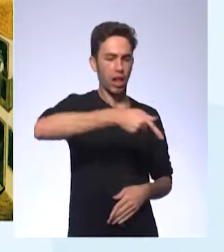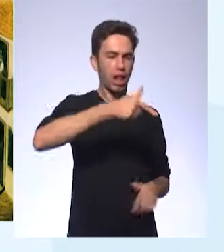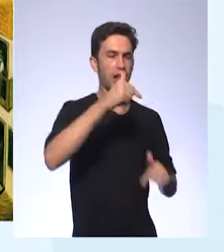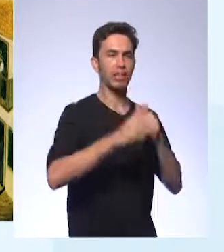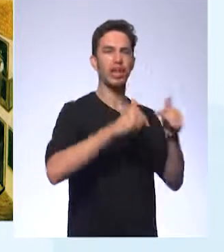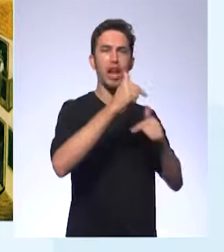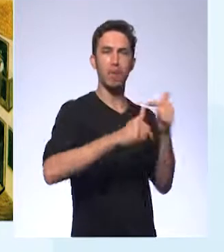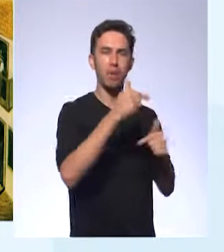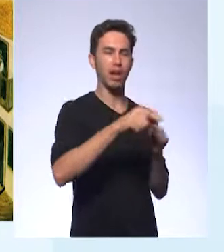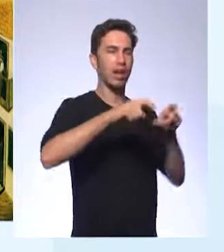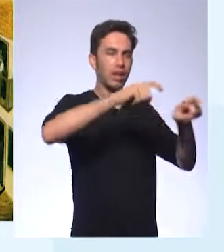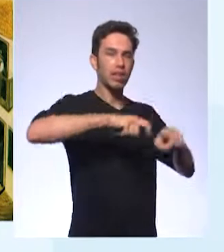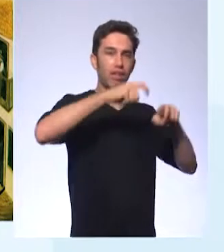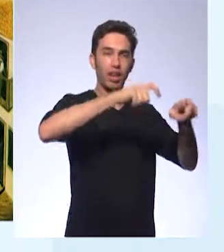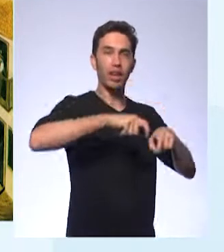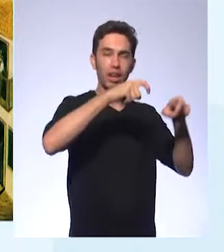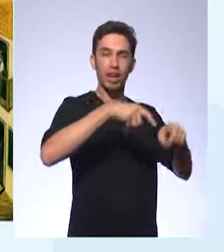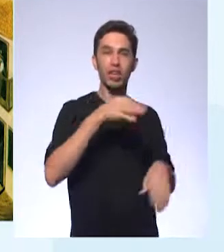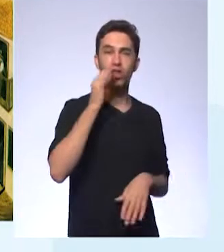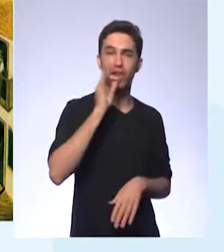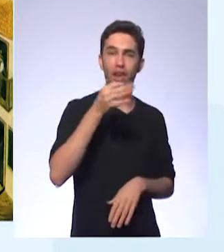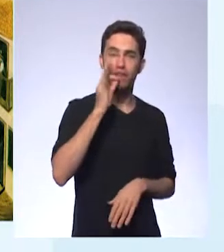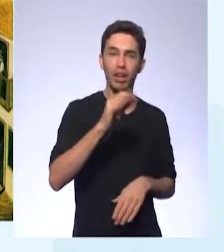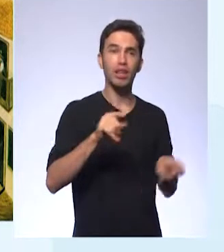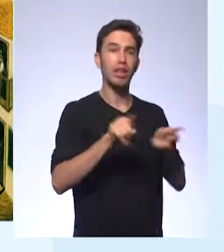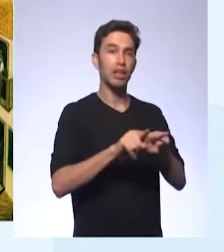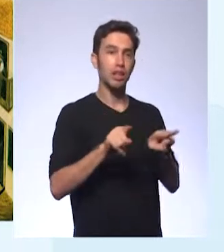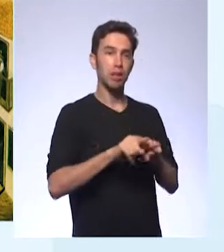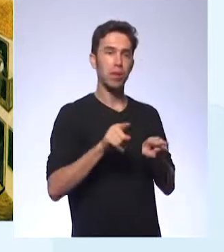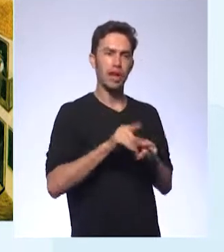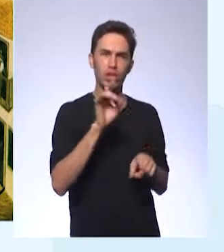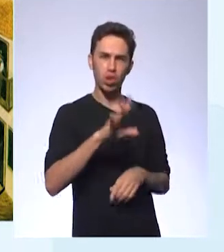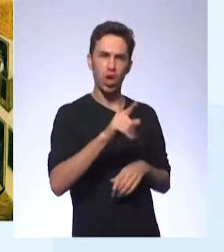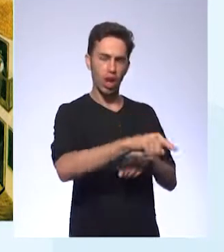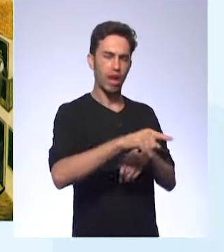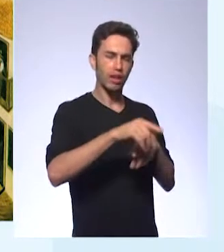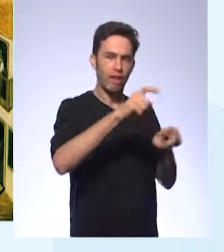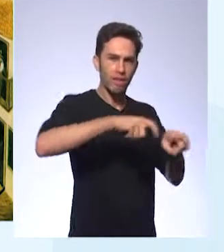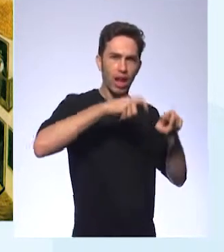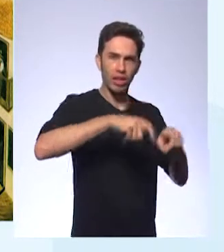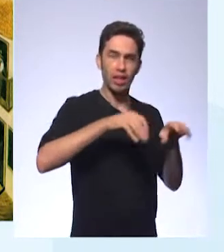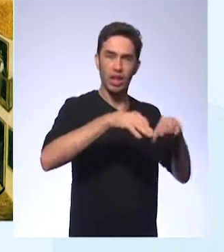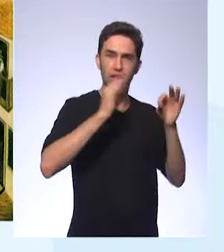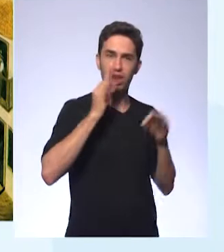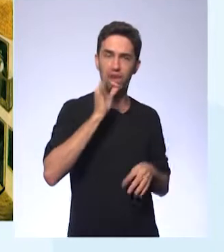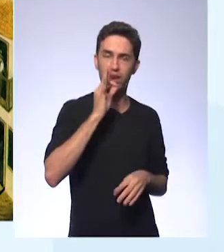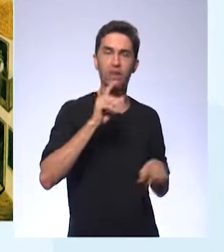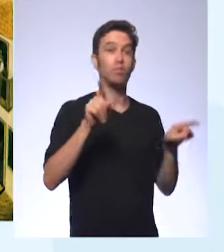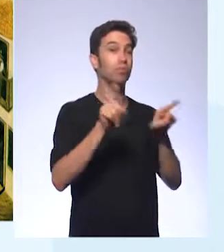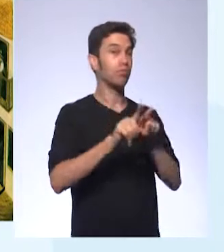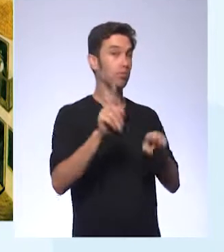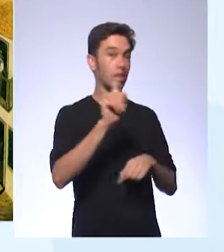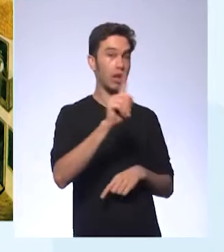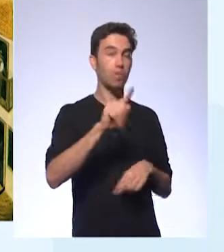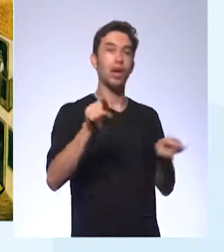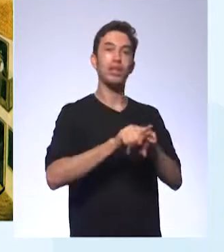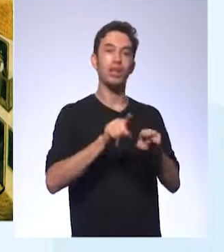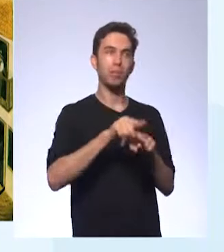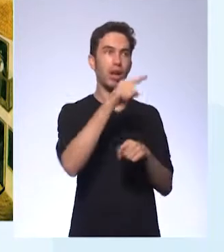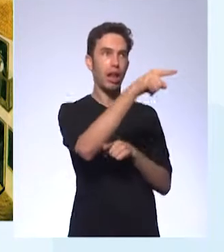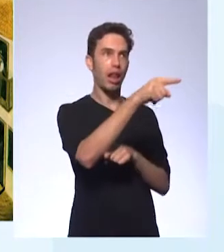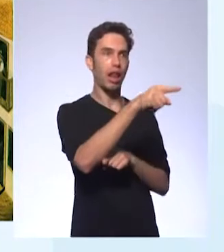nas fazendas cafeeiras, e não somente nas fazendas cafeeiras, mas também na extração do